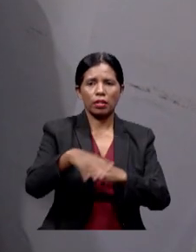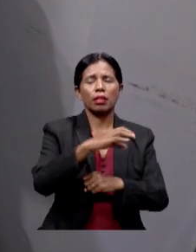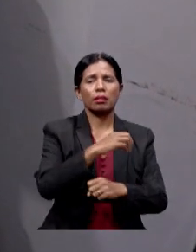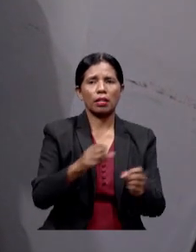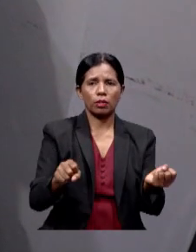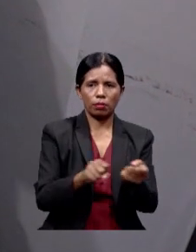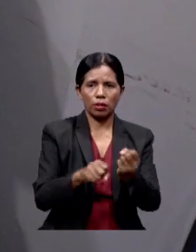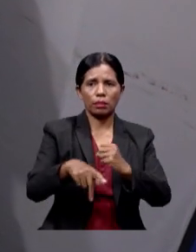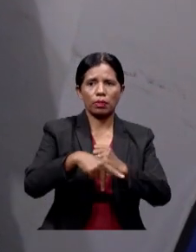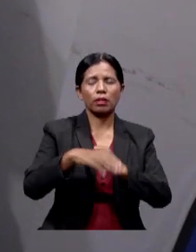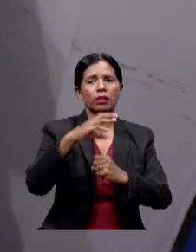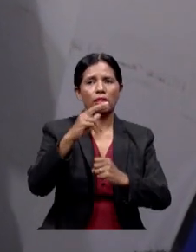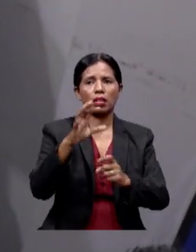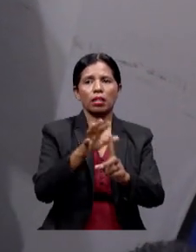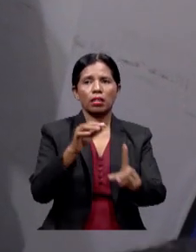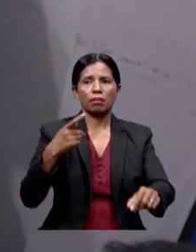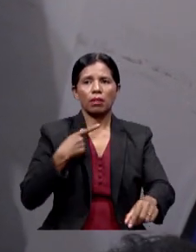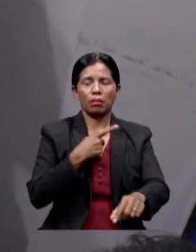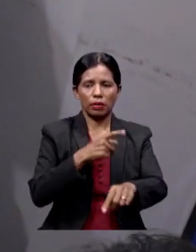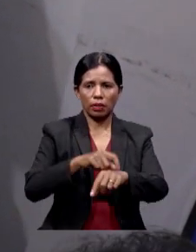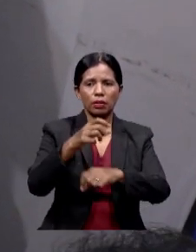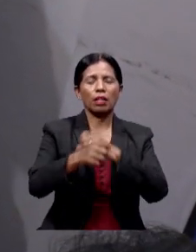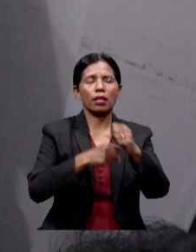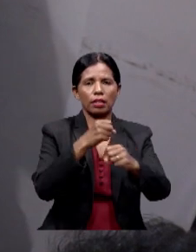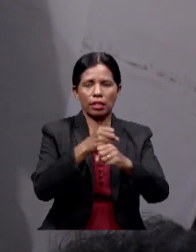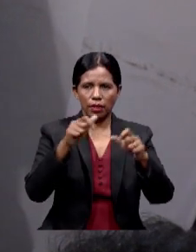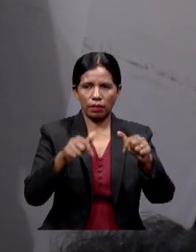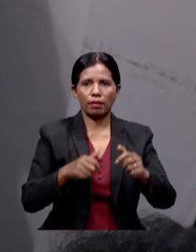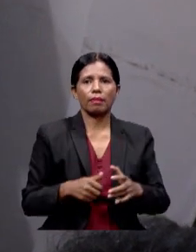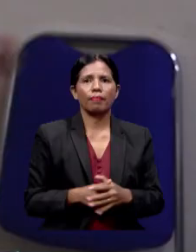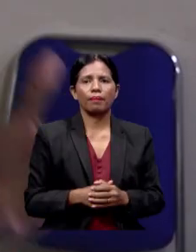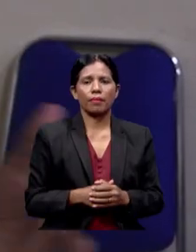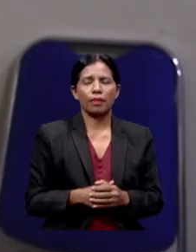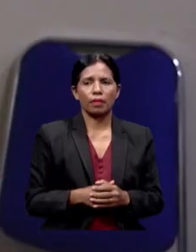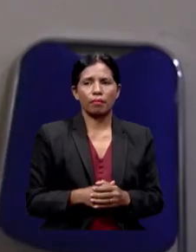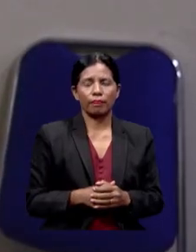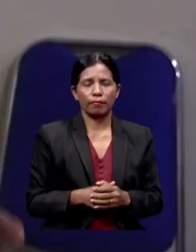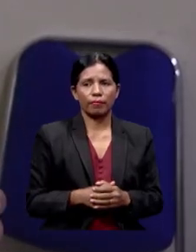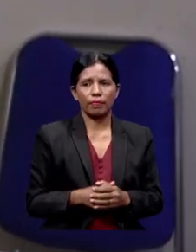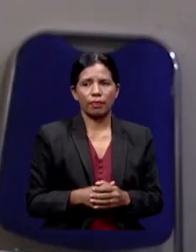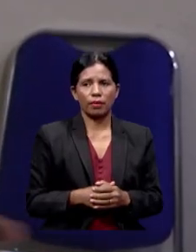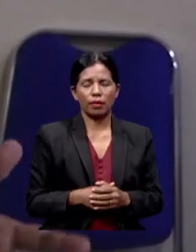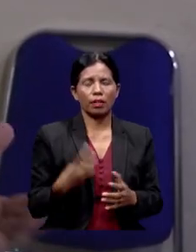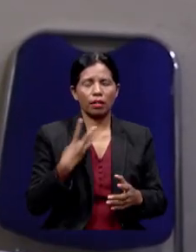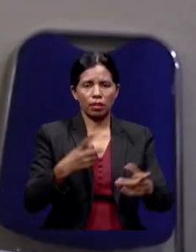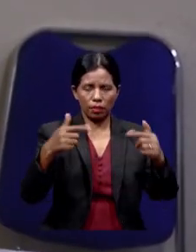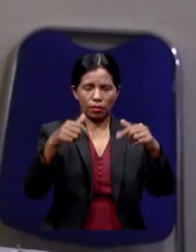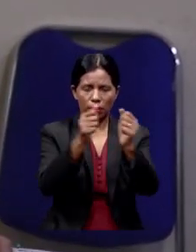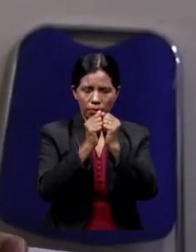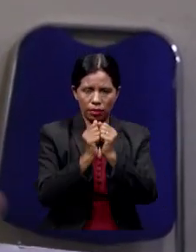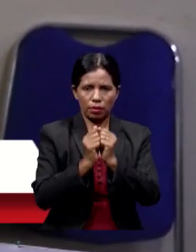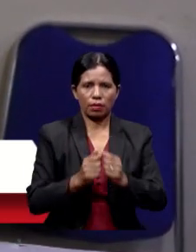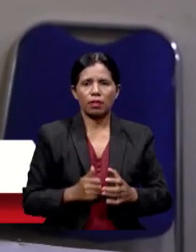e eleição parlamentar tinanem. Saya mungkin tidak kaitan mengenai masa kan saya mai. Iki sudah